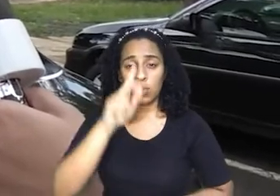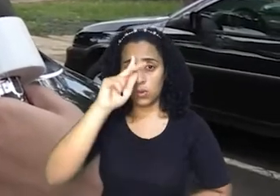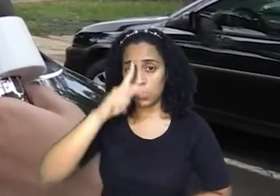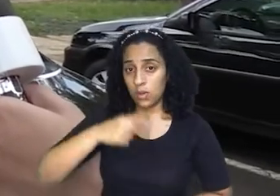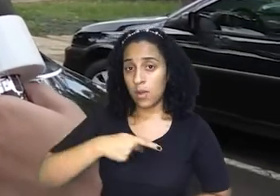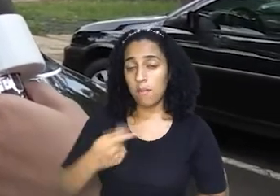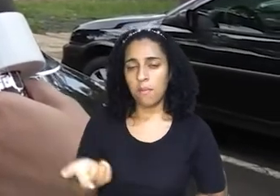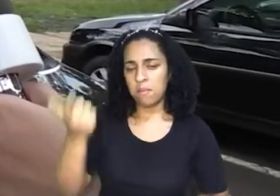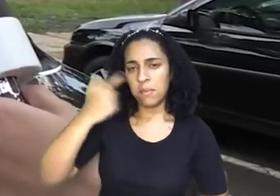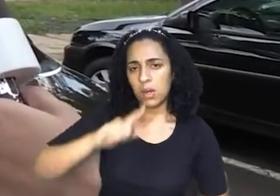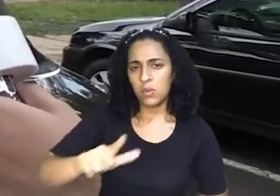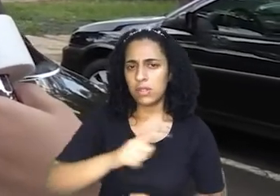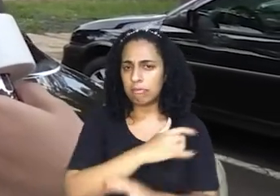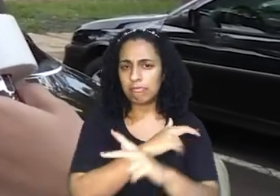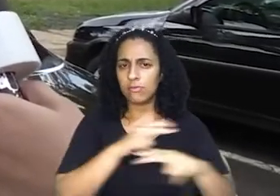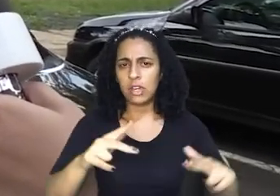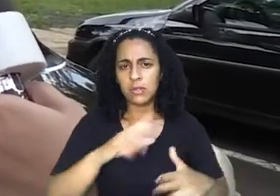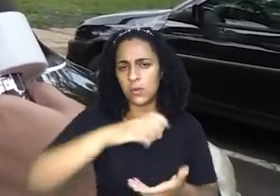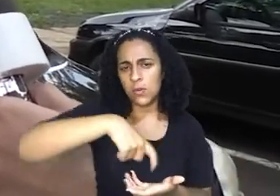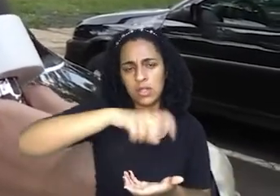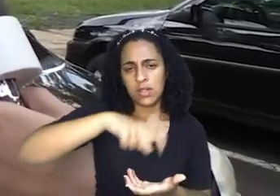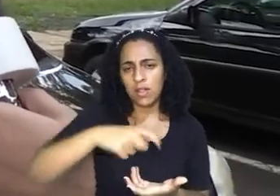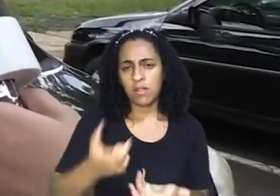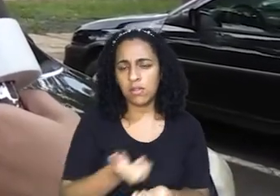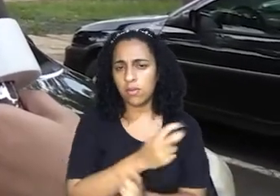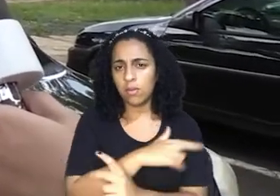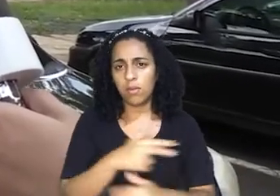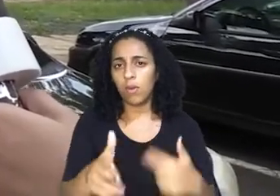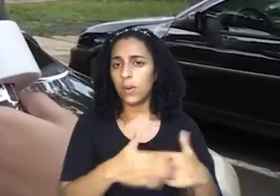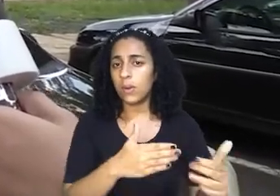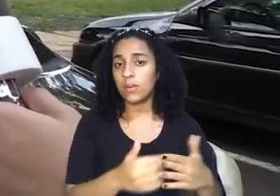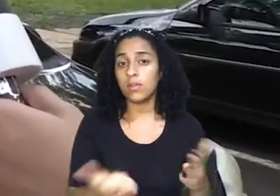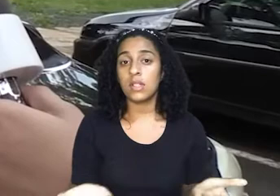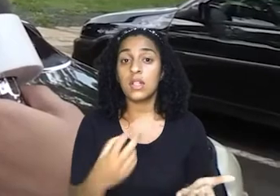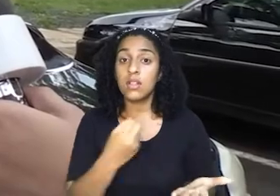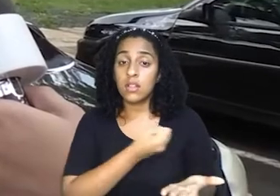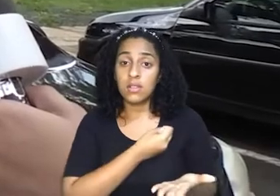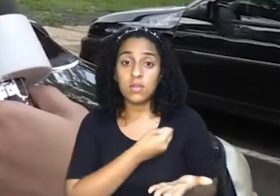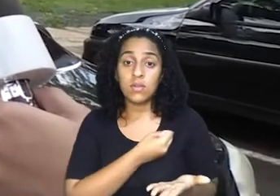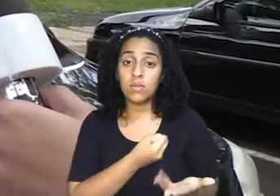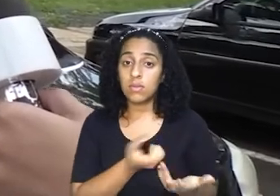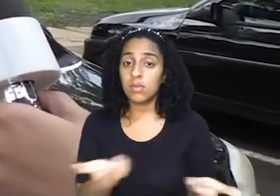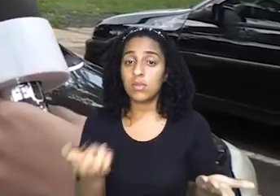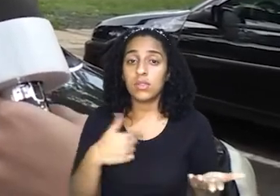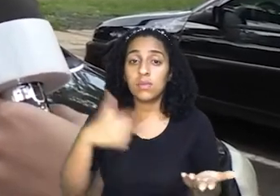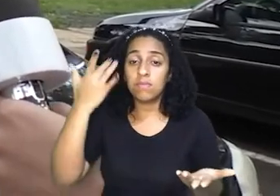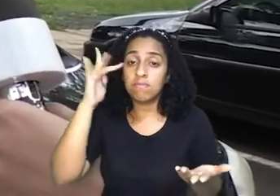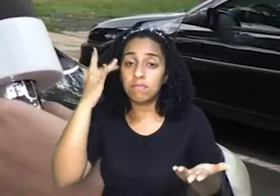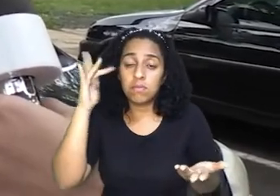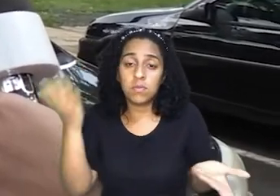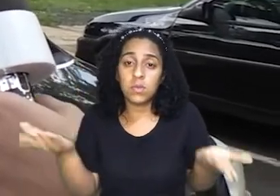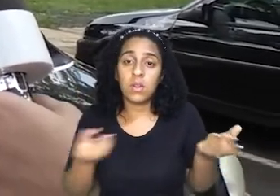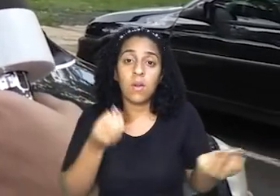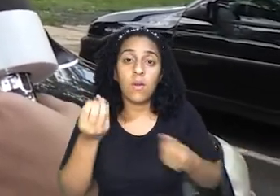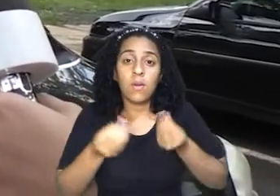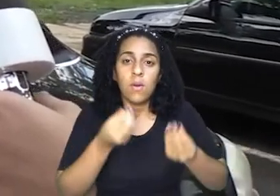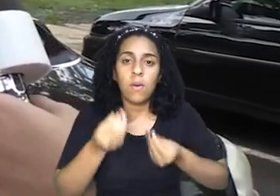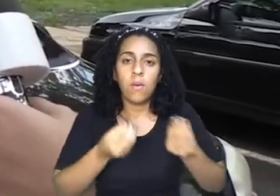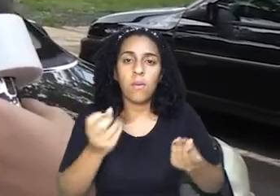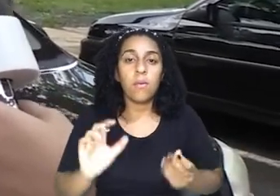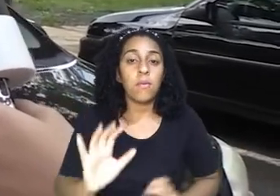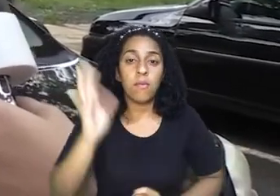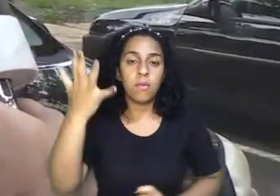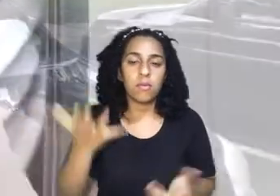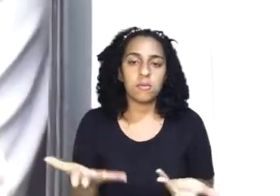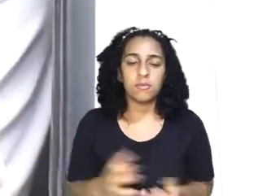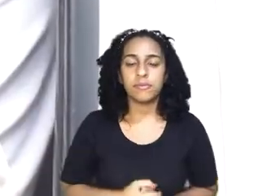ou para conseguir algum crédito ou para enfim para qualquer coisa né E esses dados aí ficam a gente não sabe